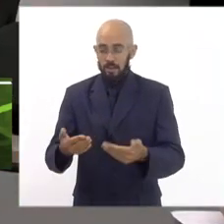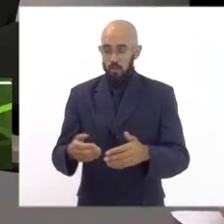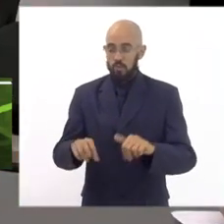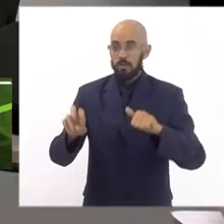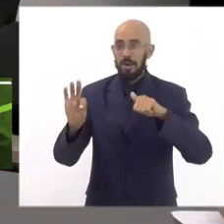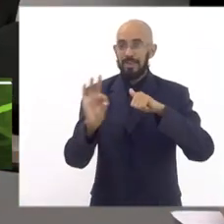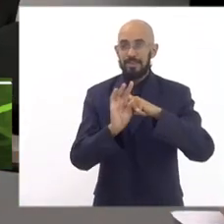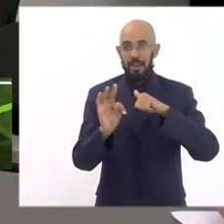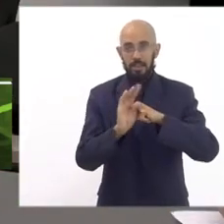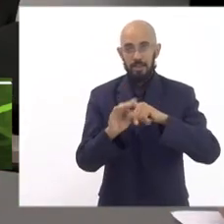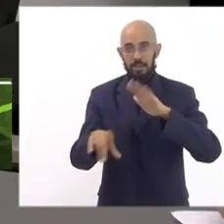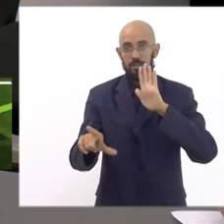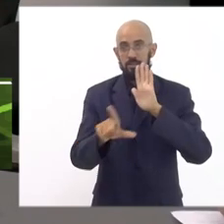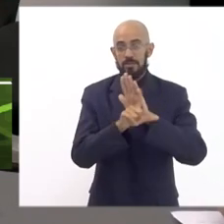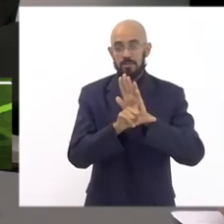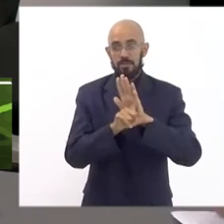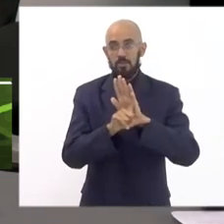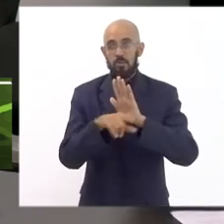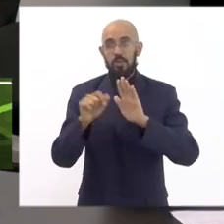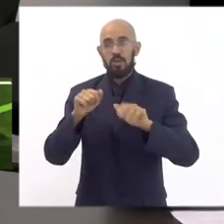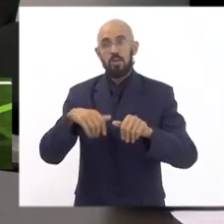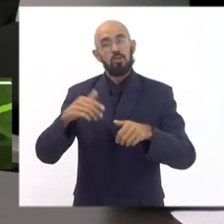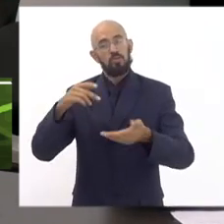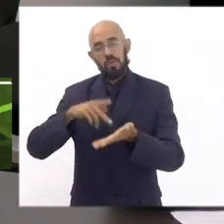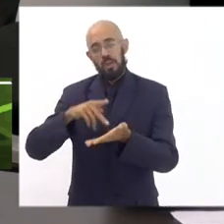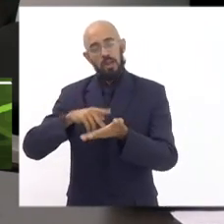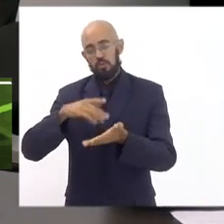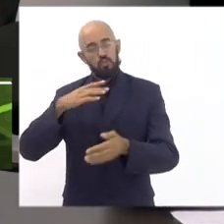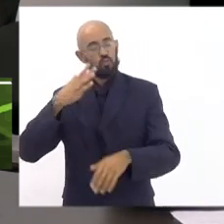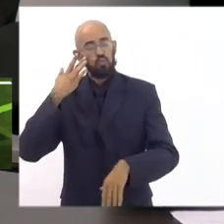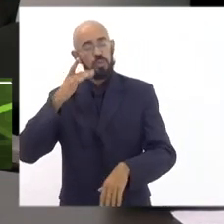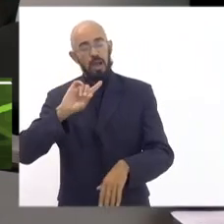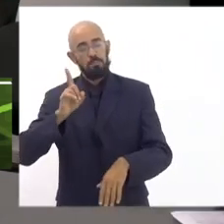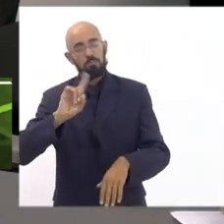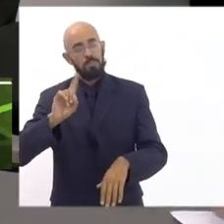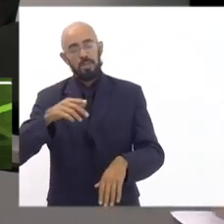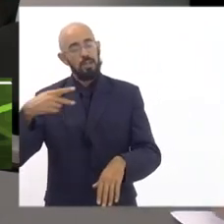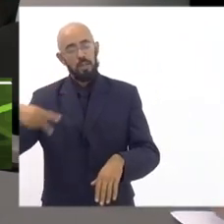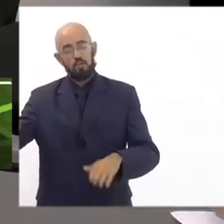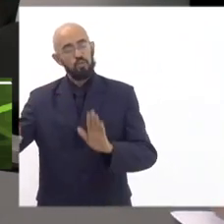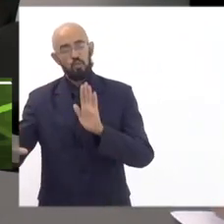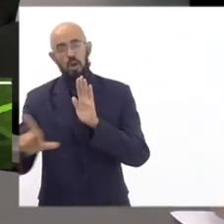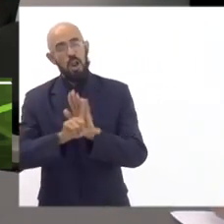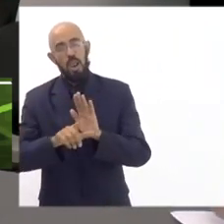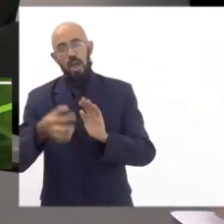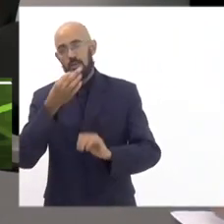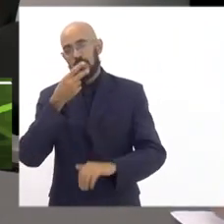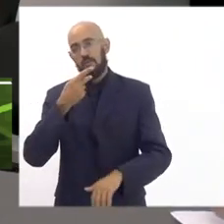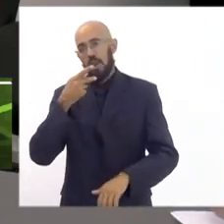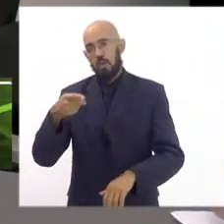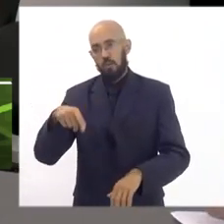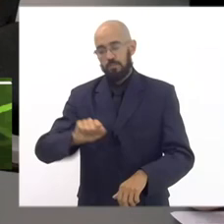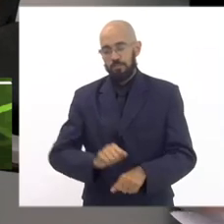legislativa, eu, de fato, não tinha conhecimento da lei que Vossa Excelência traz à baila aqui. Pode repetir o